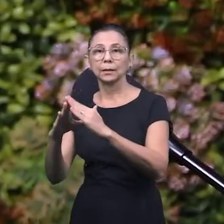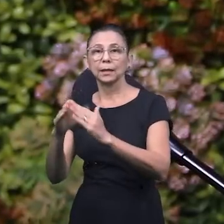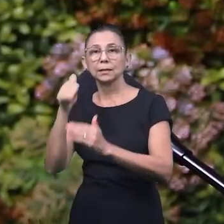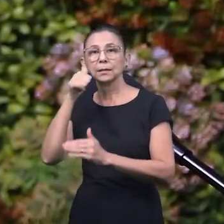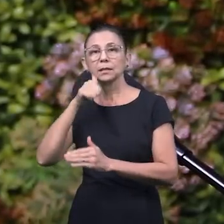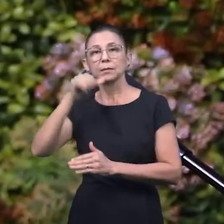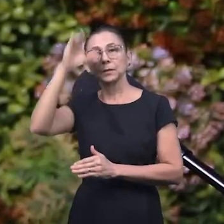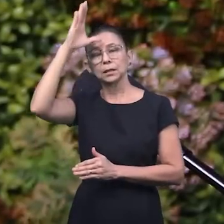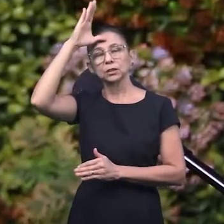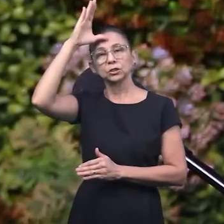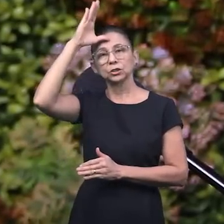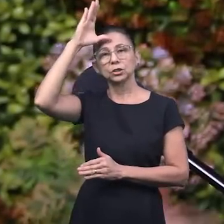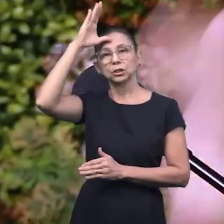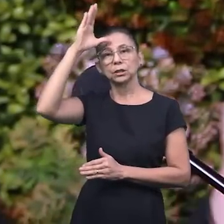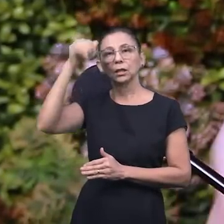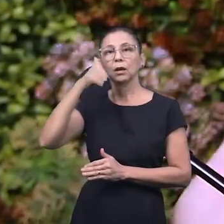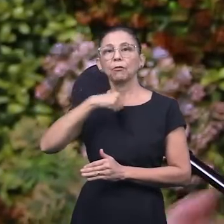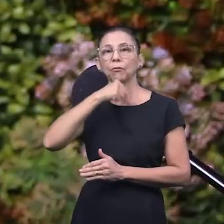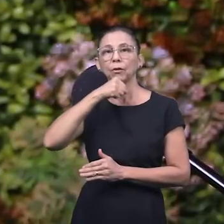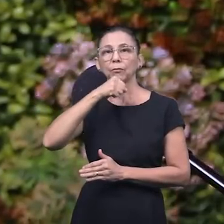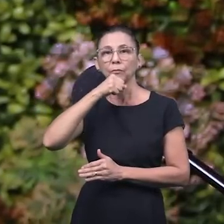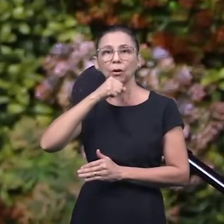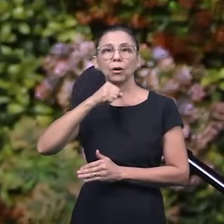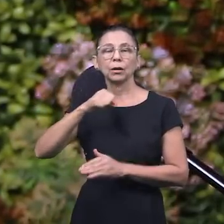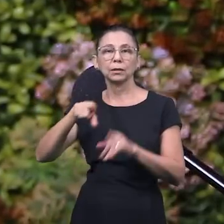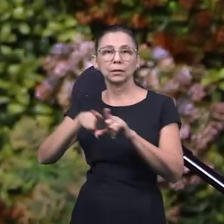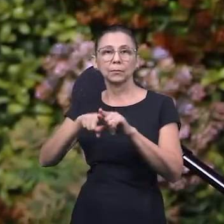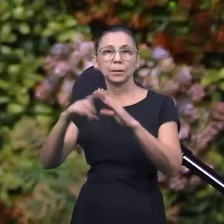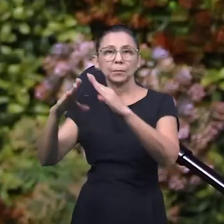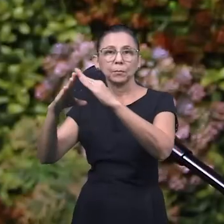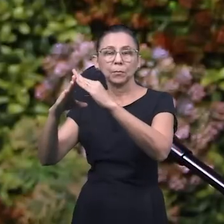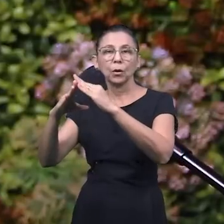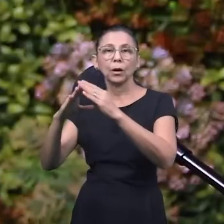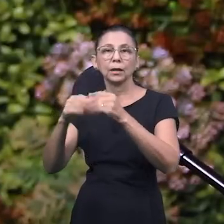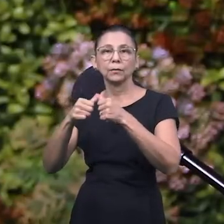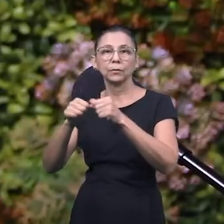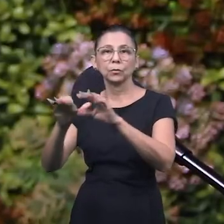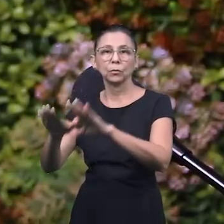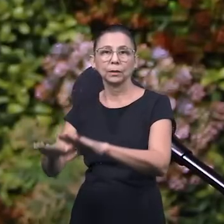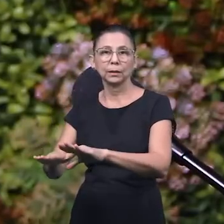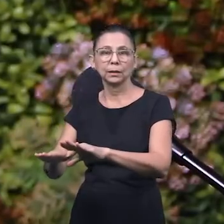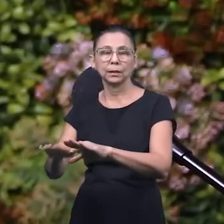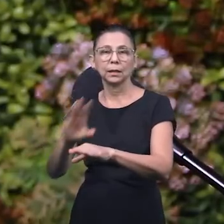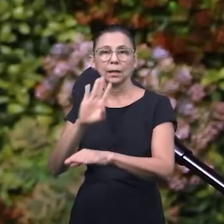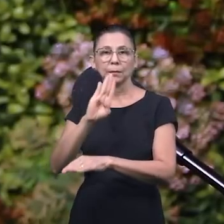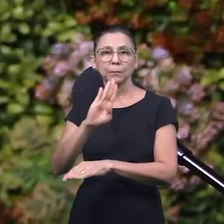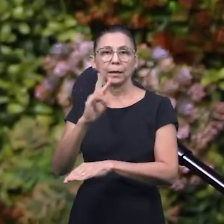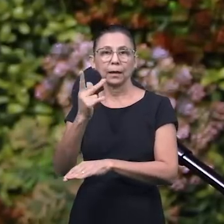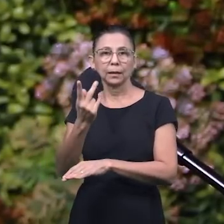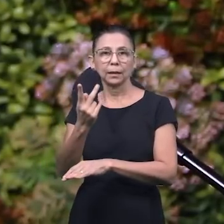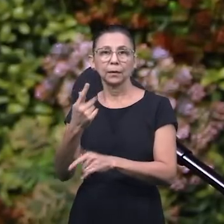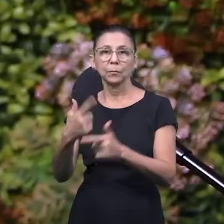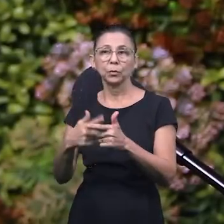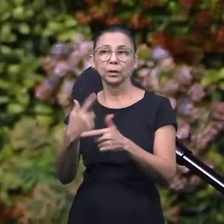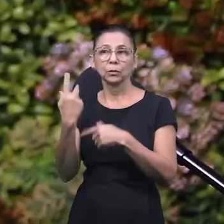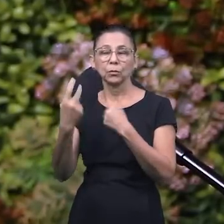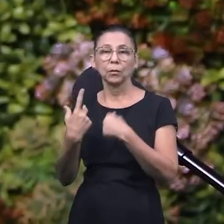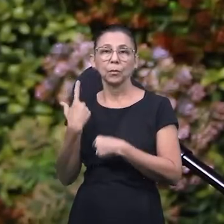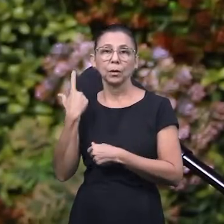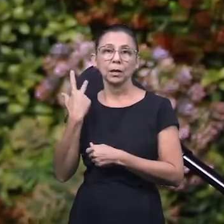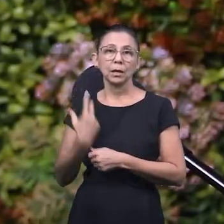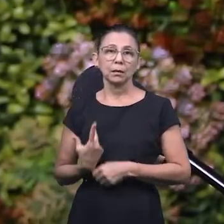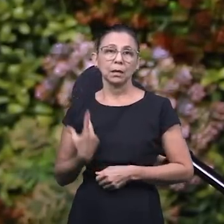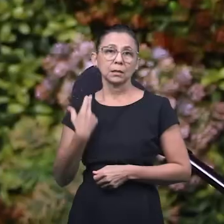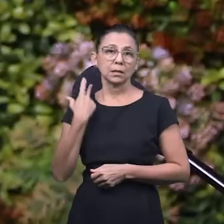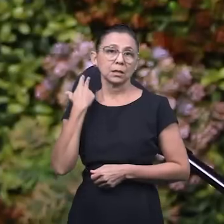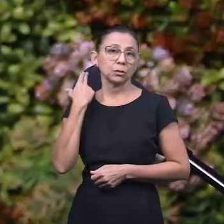Belo Horizonte. Minha tia, minha avó, mora aos fundos também, onde ela seria melhor cuidada. Porque uma cirurgia dessa, ela não